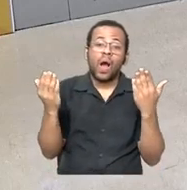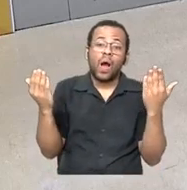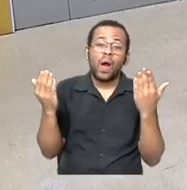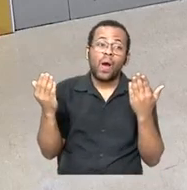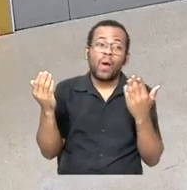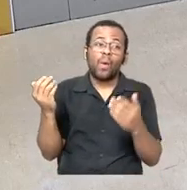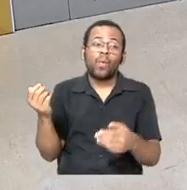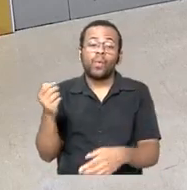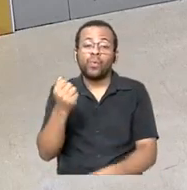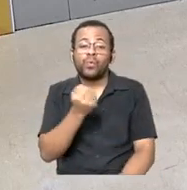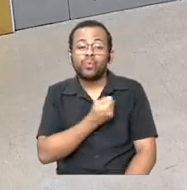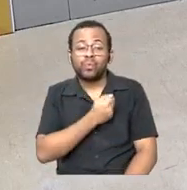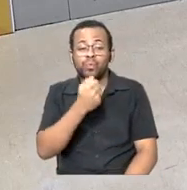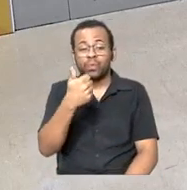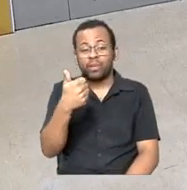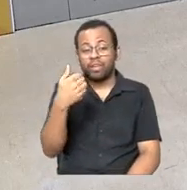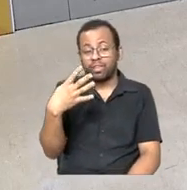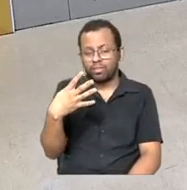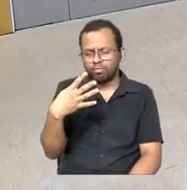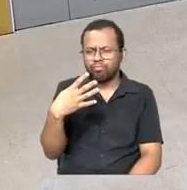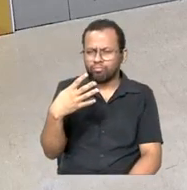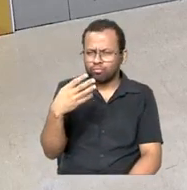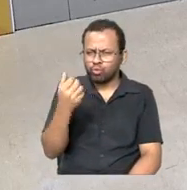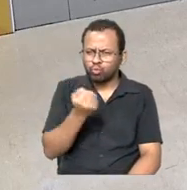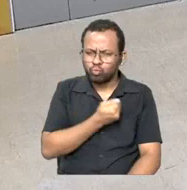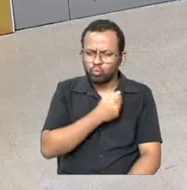com 14 hein